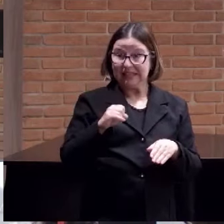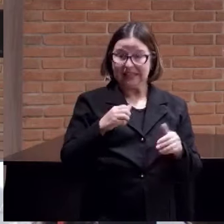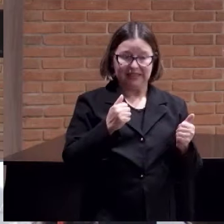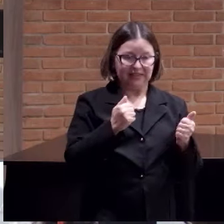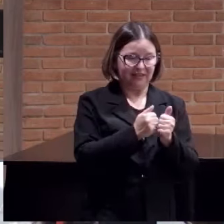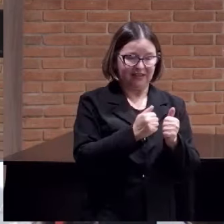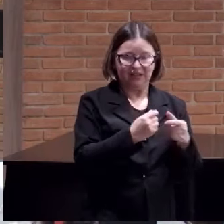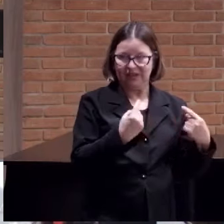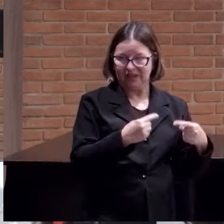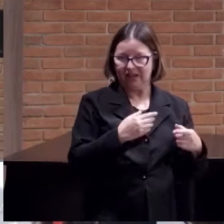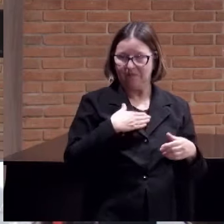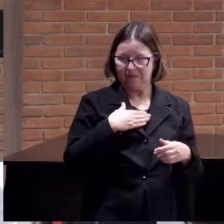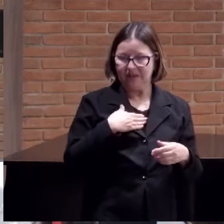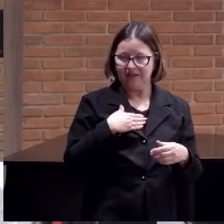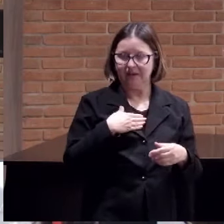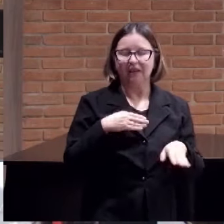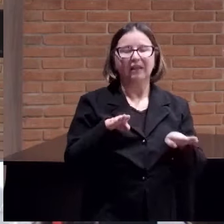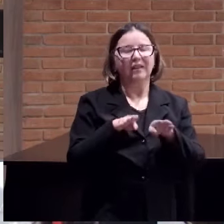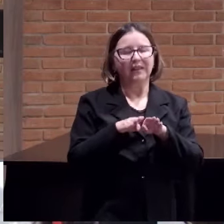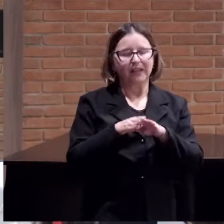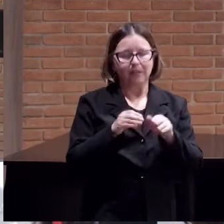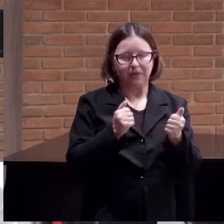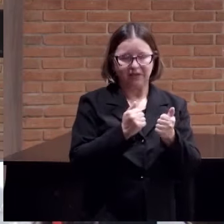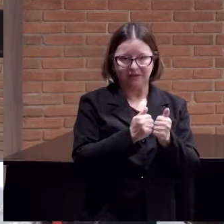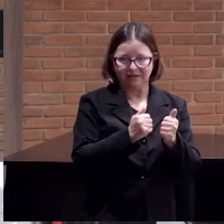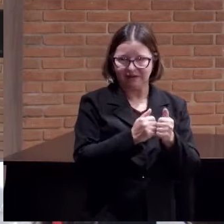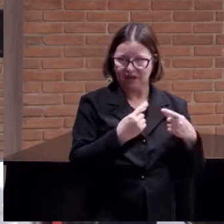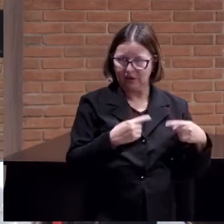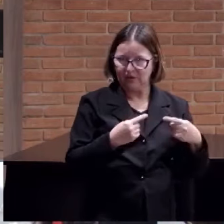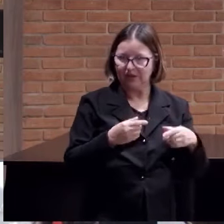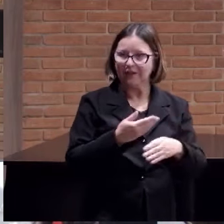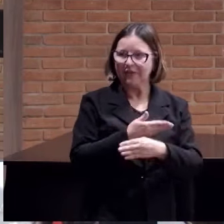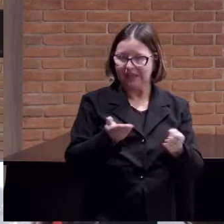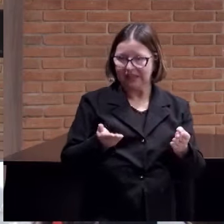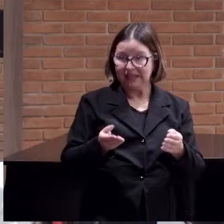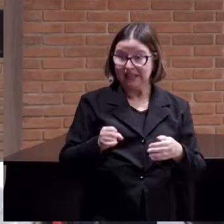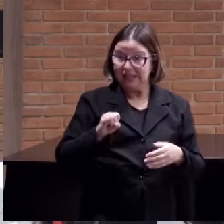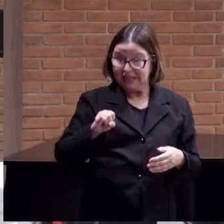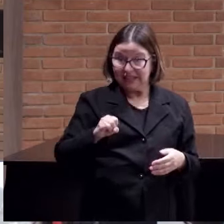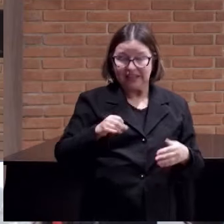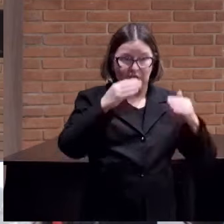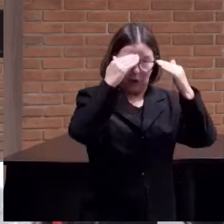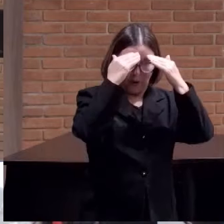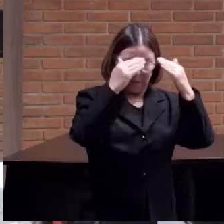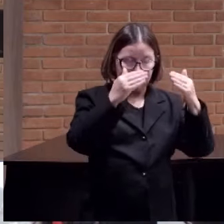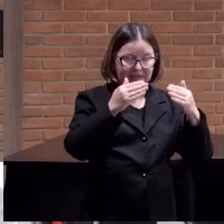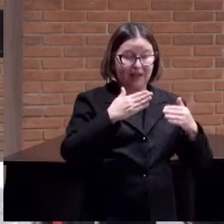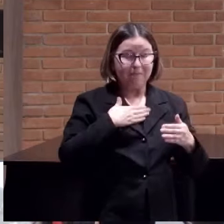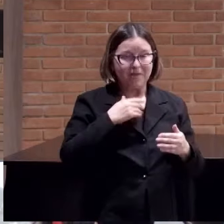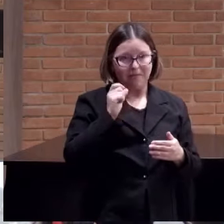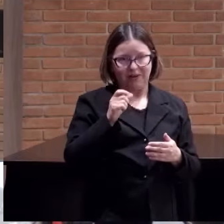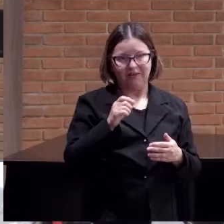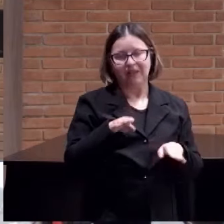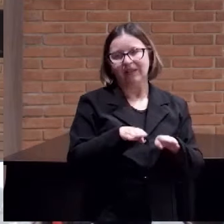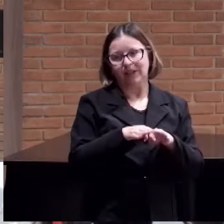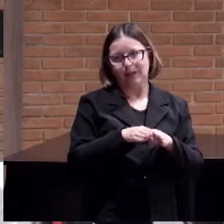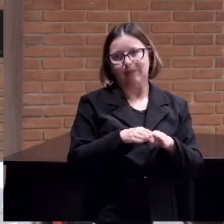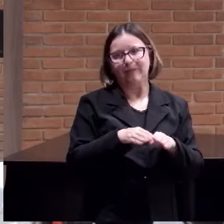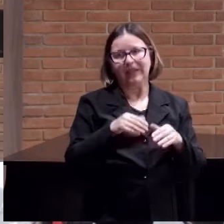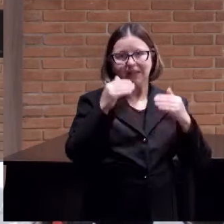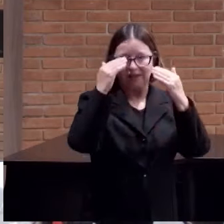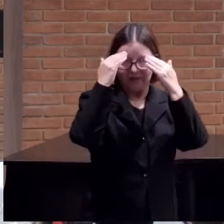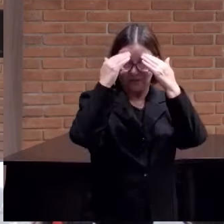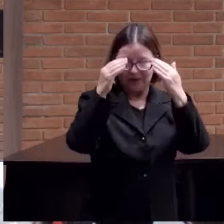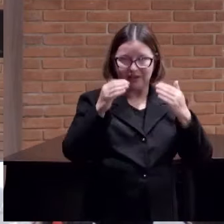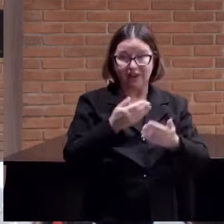também perseguirão a vós outros. Se guardaram a minha palavra, também guardarão a vossa.